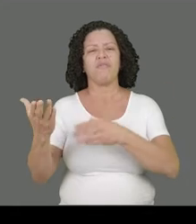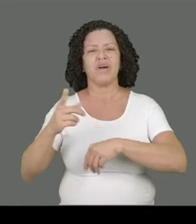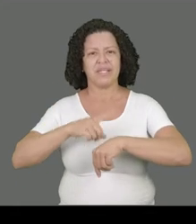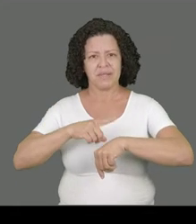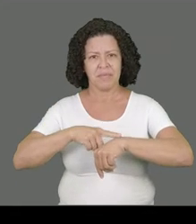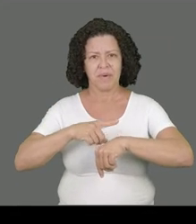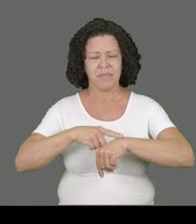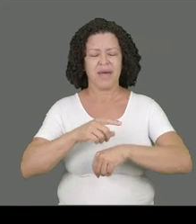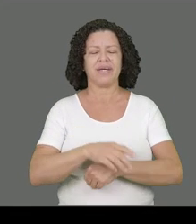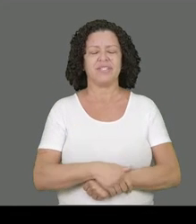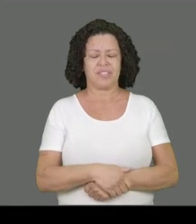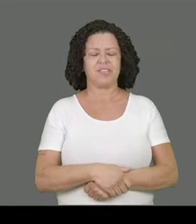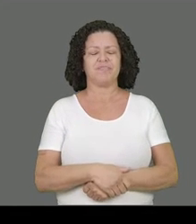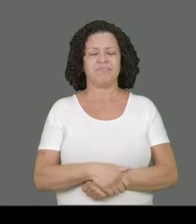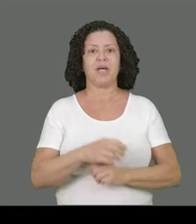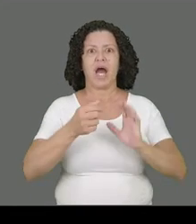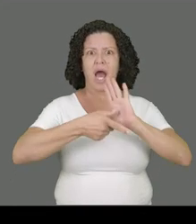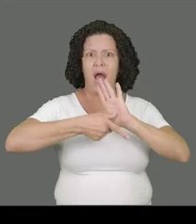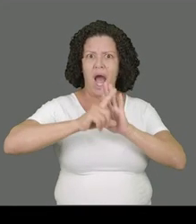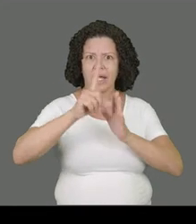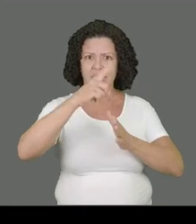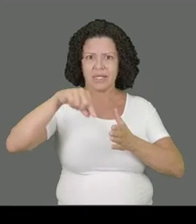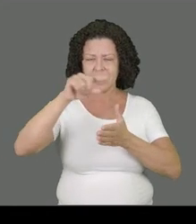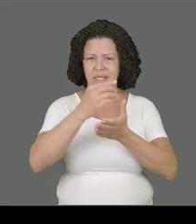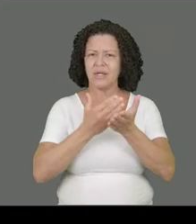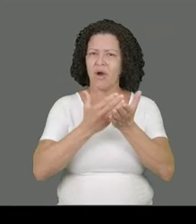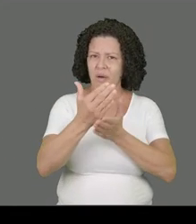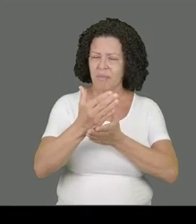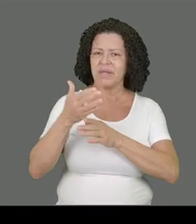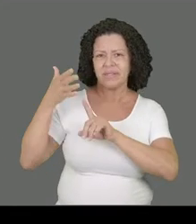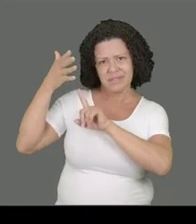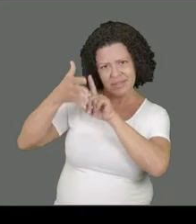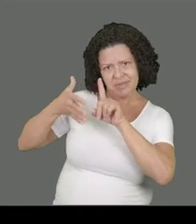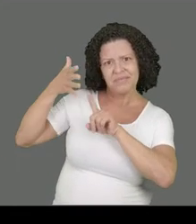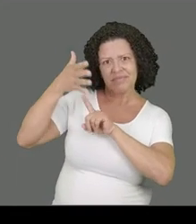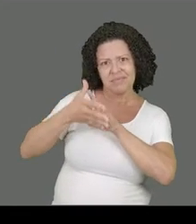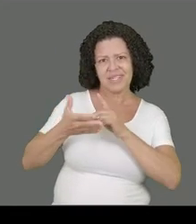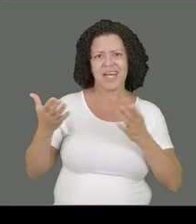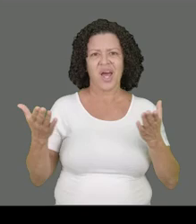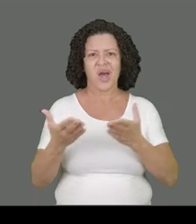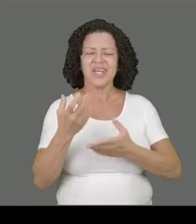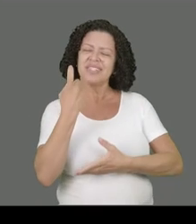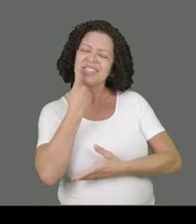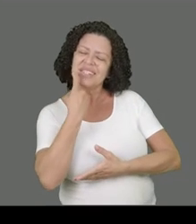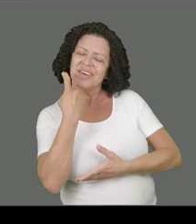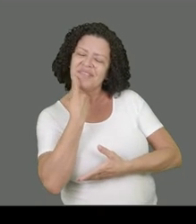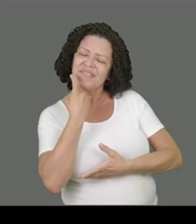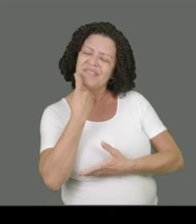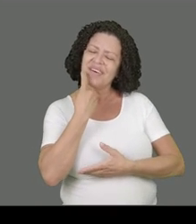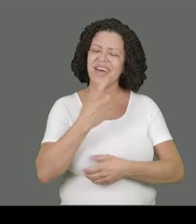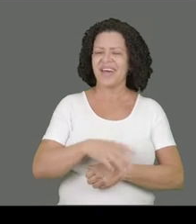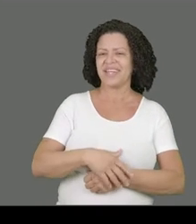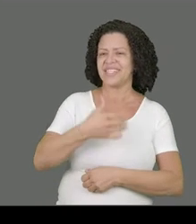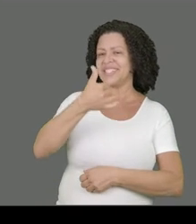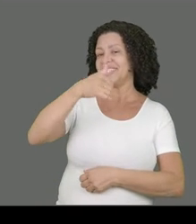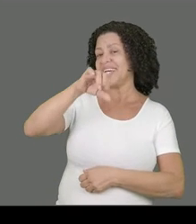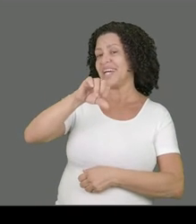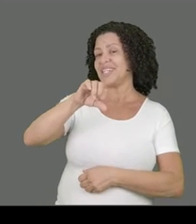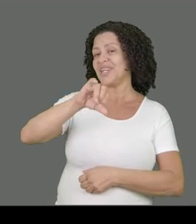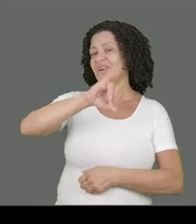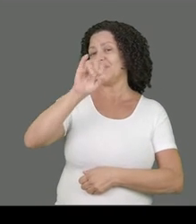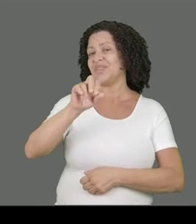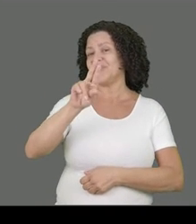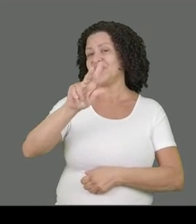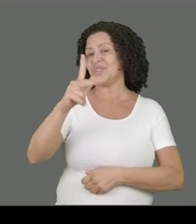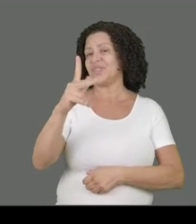Convido a todos nesse momento, antes de começarmos a nossa palestra dessa noite de sexta-feira,